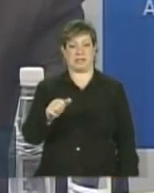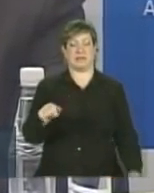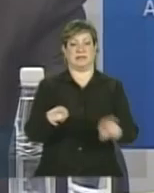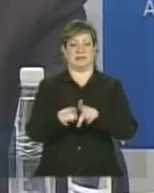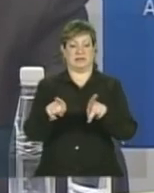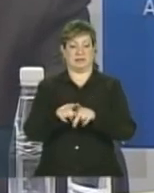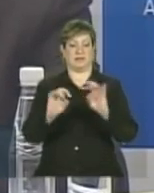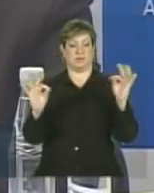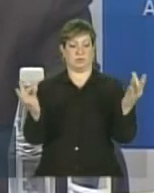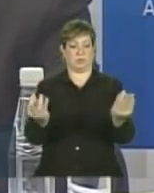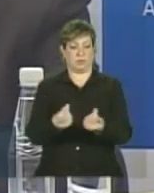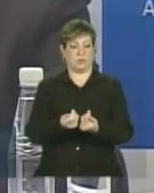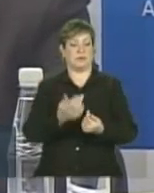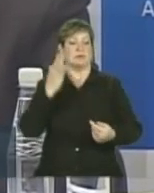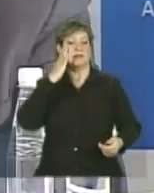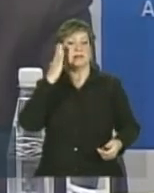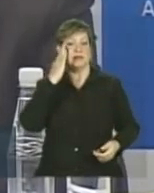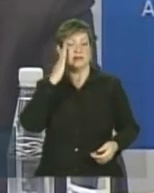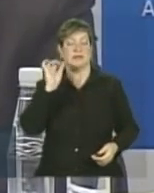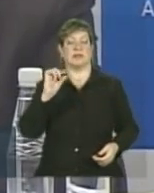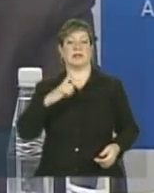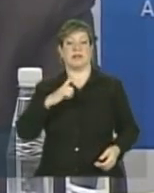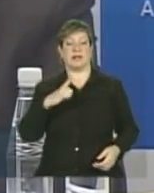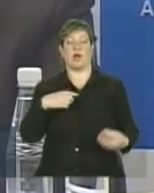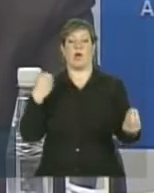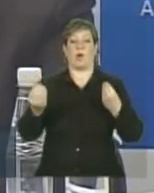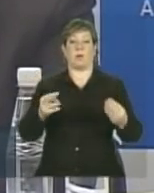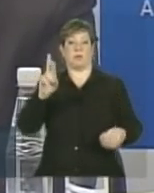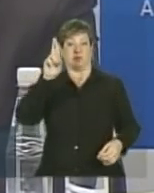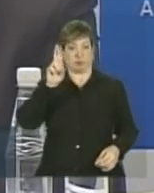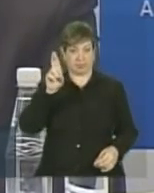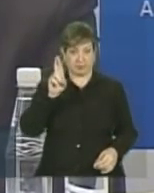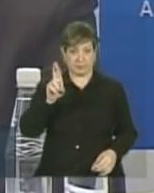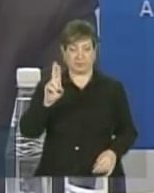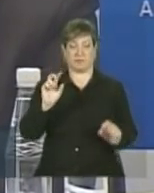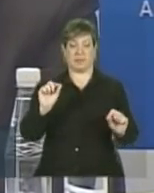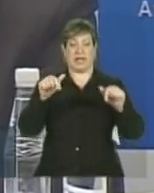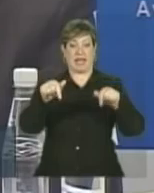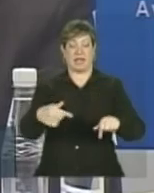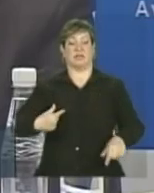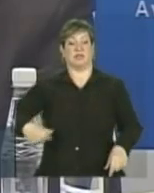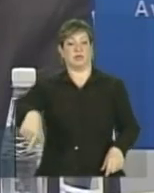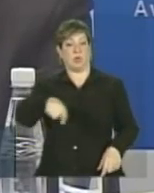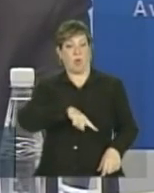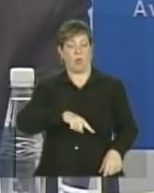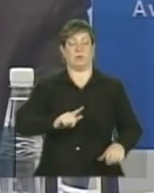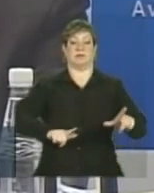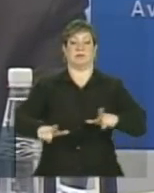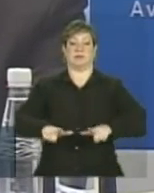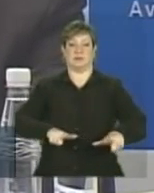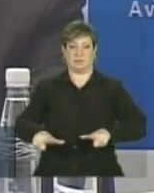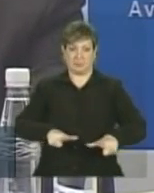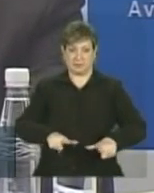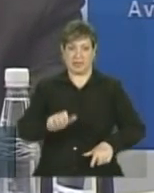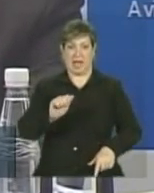tenha a noção do grau de responsabilidade com que essa nossa atitude, essa nossa